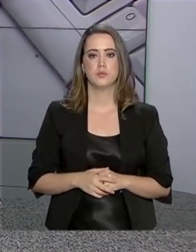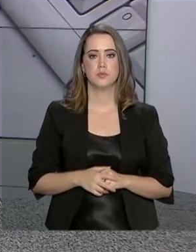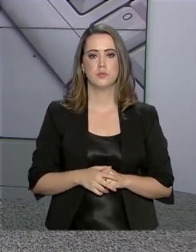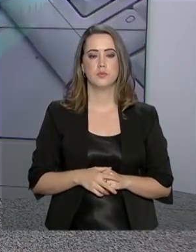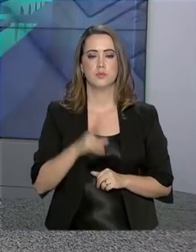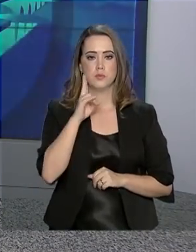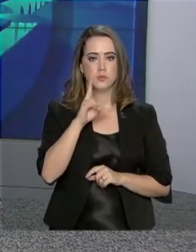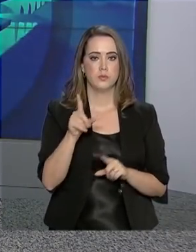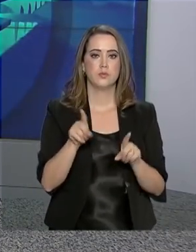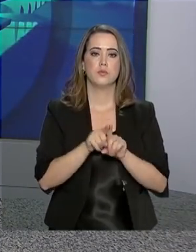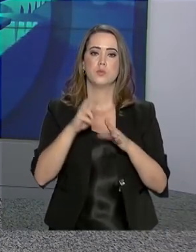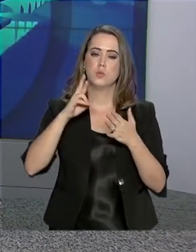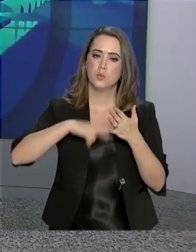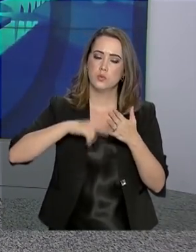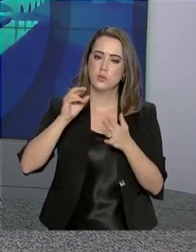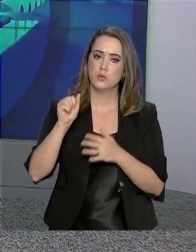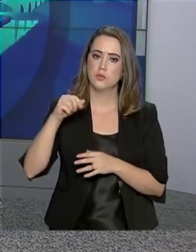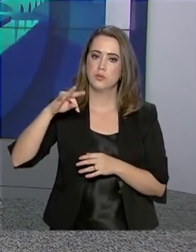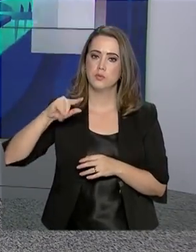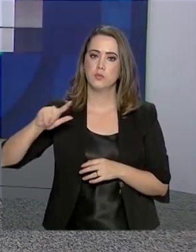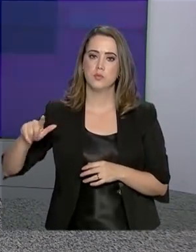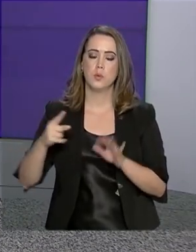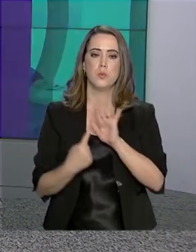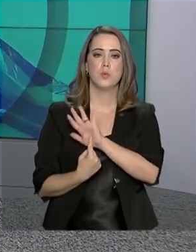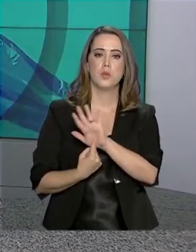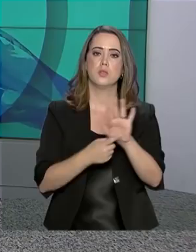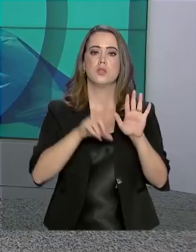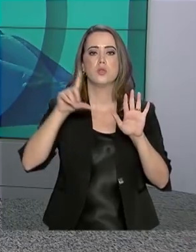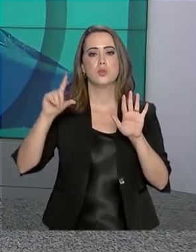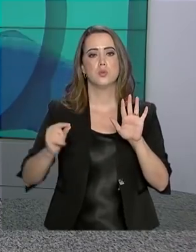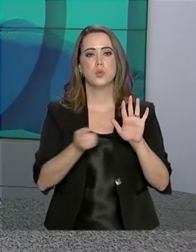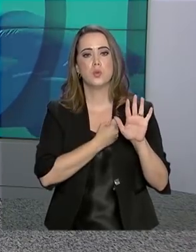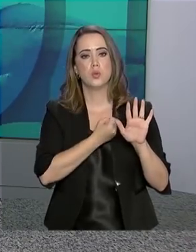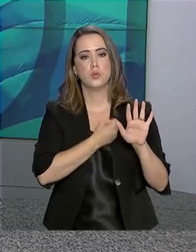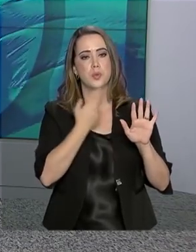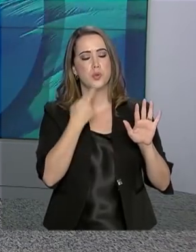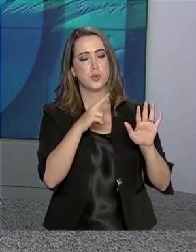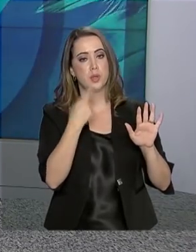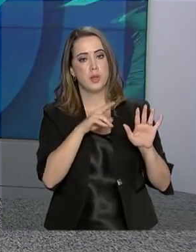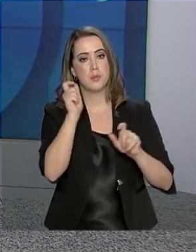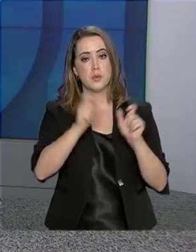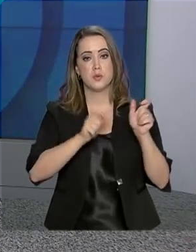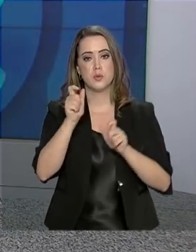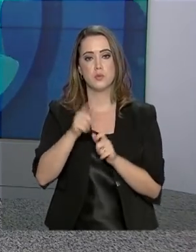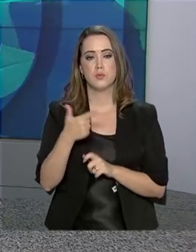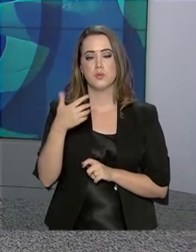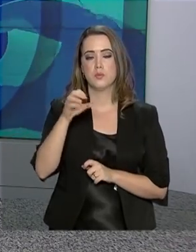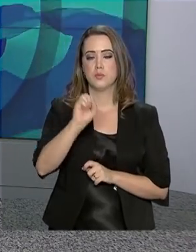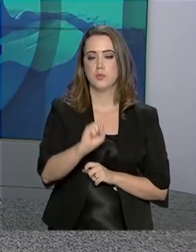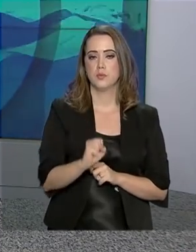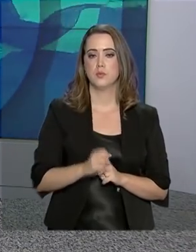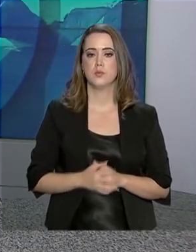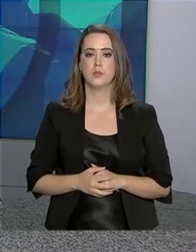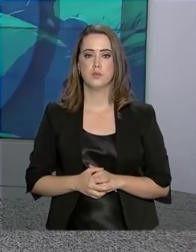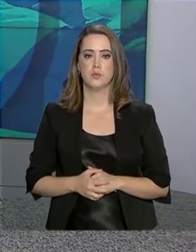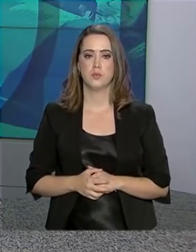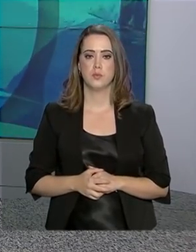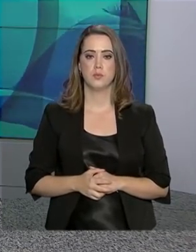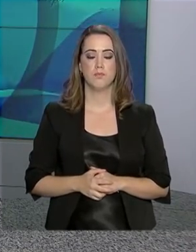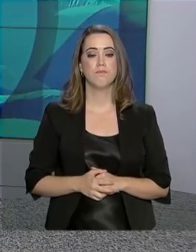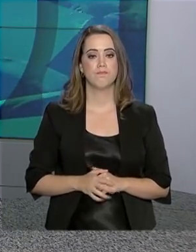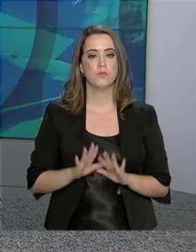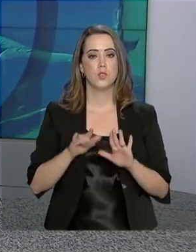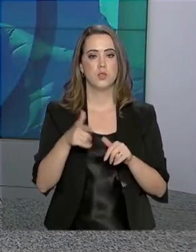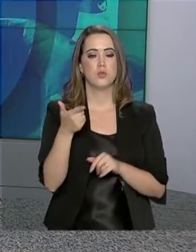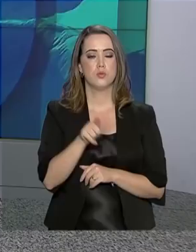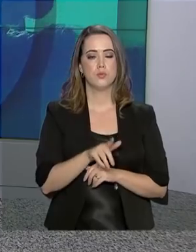ano e veja também relatório da Anatel mostra que caiu o número de reclamações dos consumidores em 2018